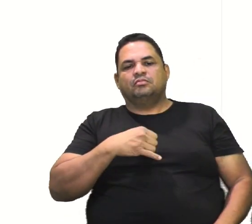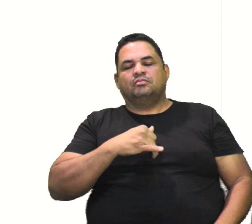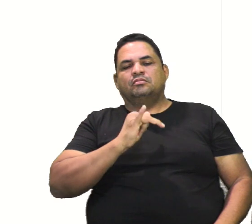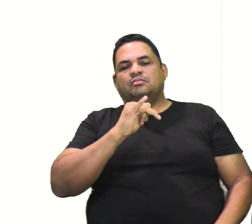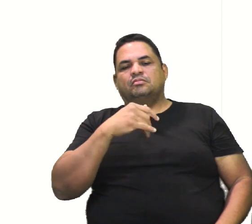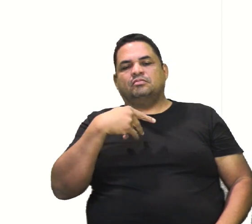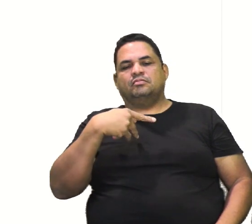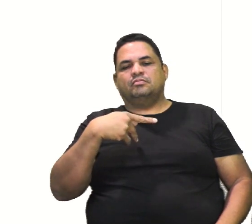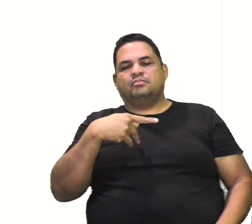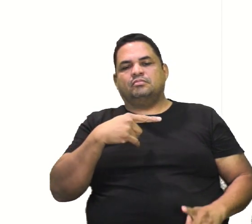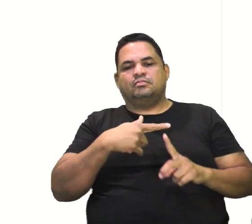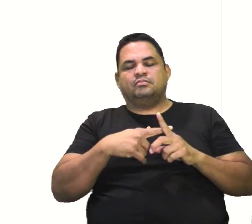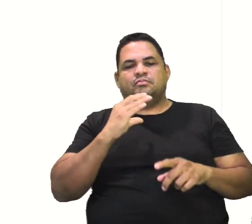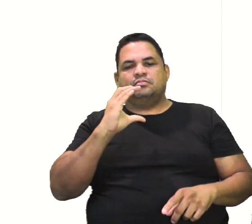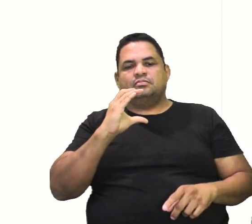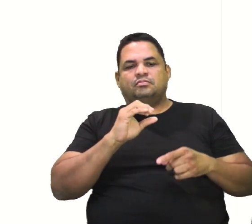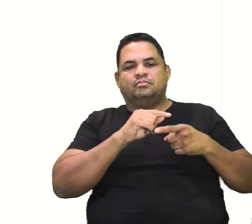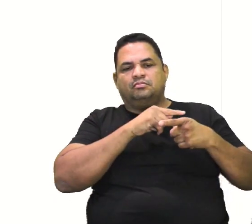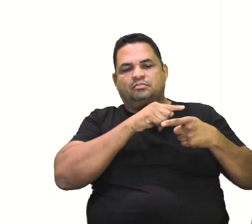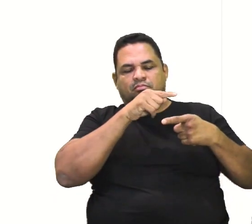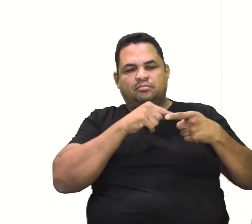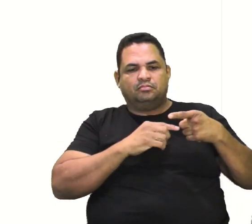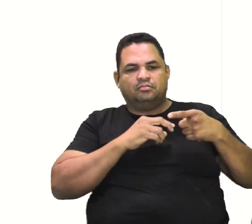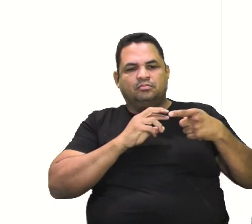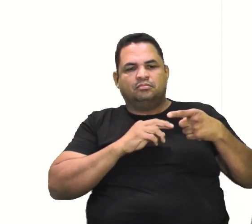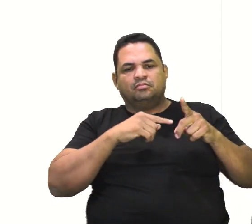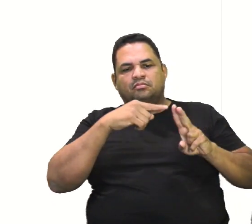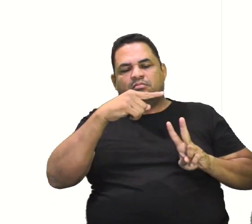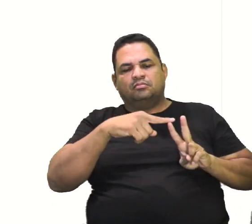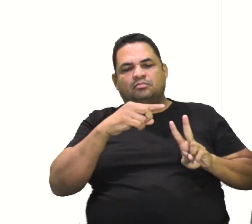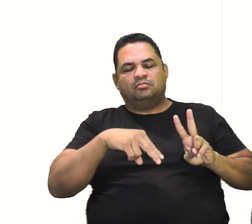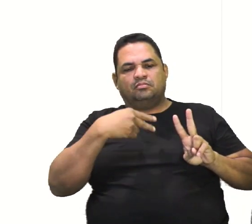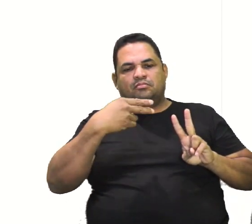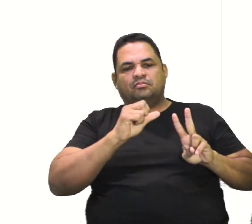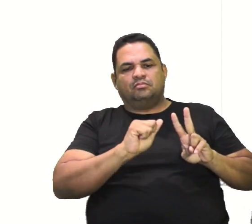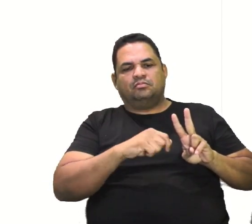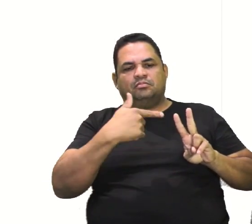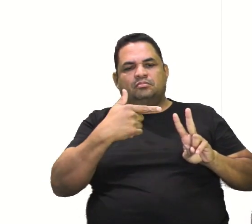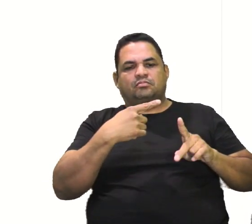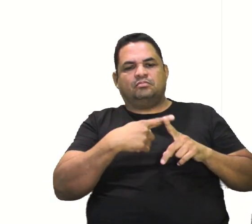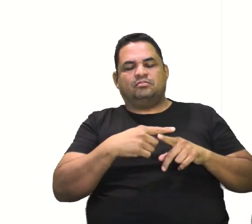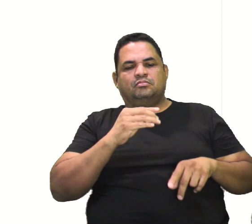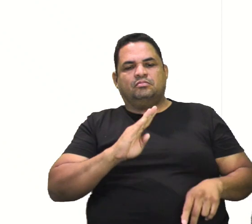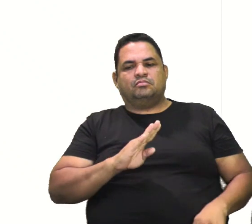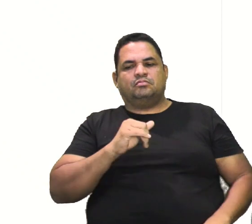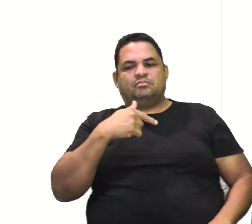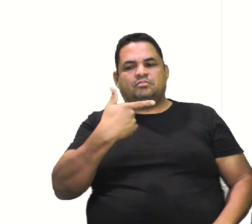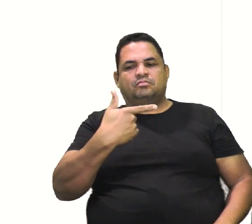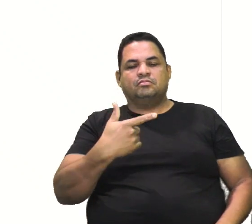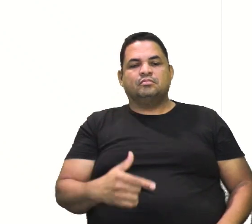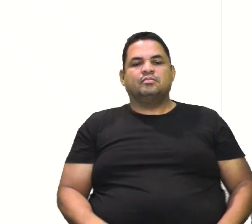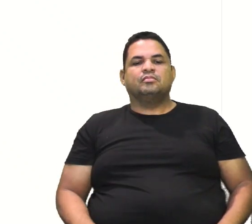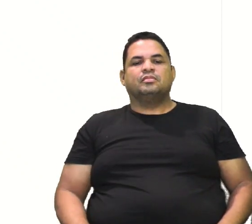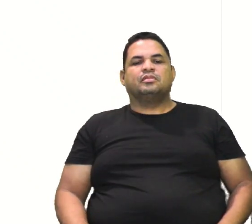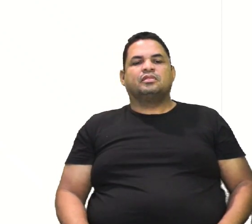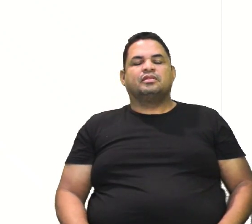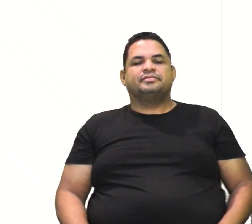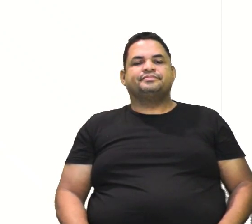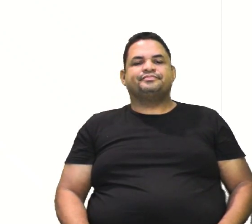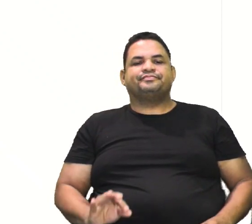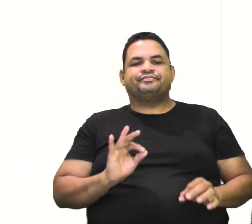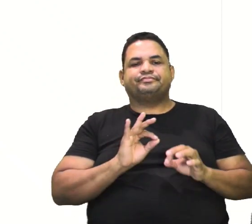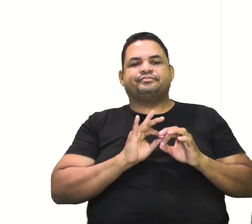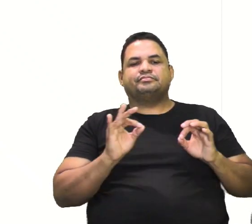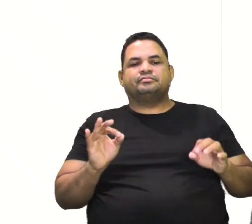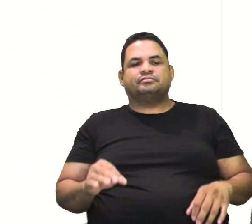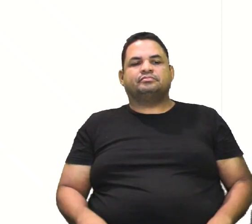do ponto mais C sobre a raiz quadrada de A ao quadrado mais B ao quadrado. Vamos lá, essa